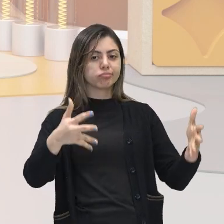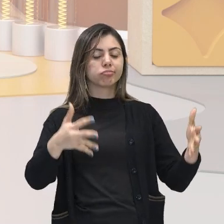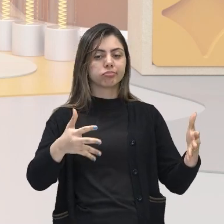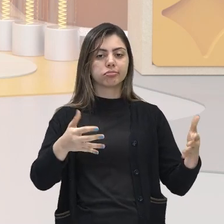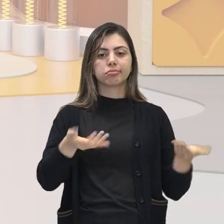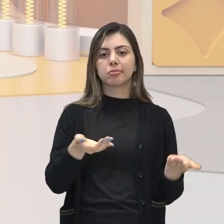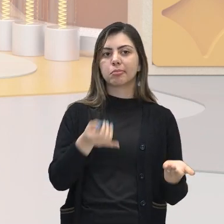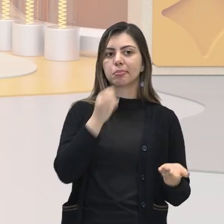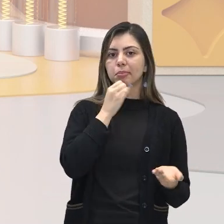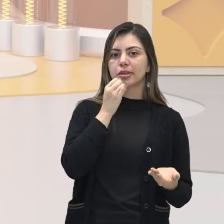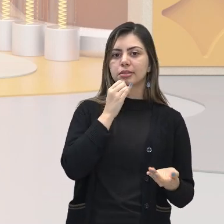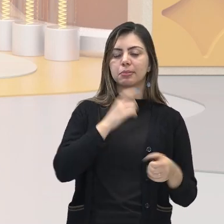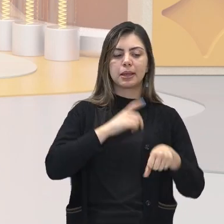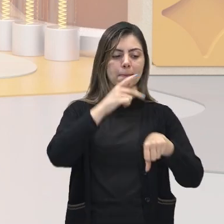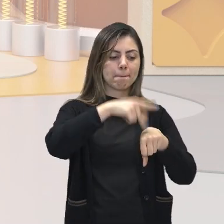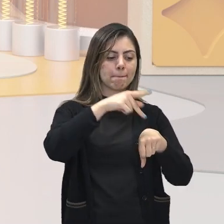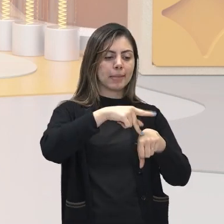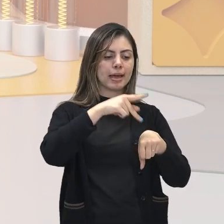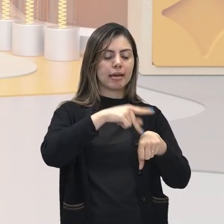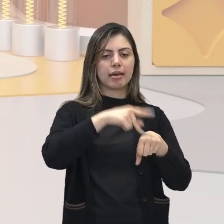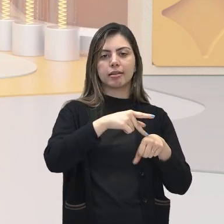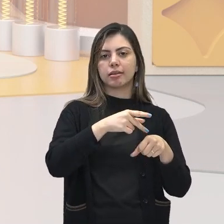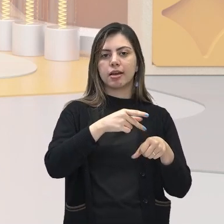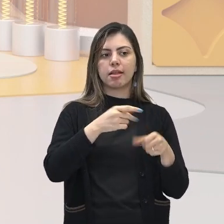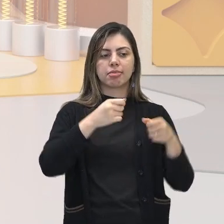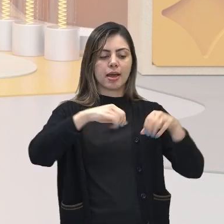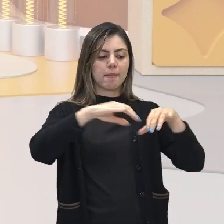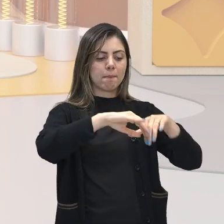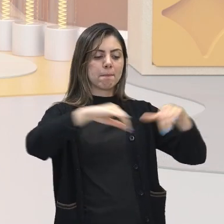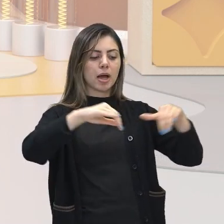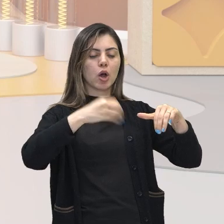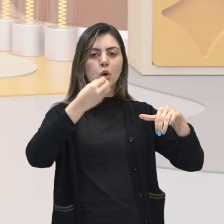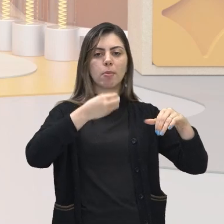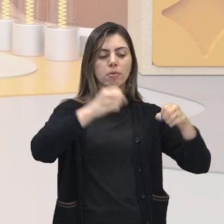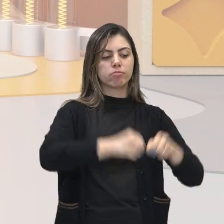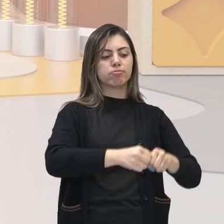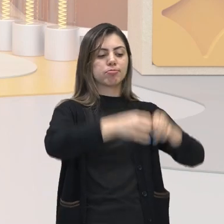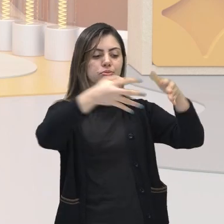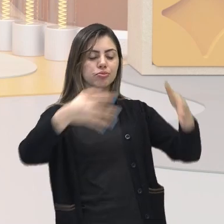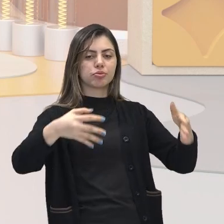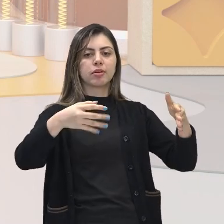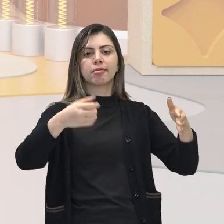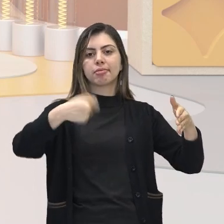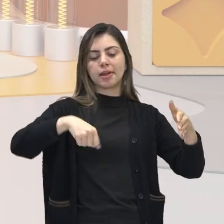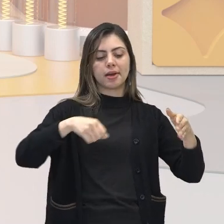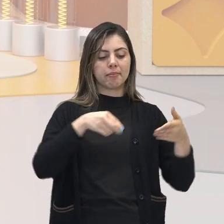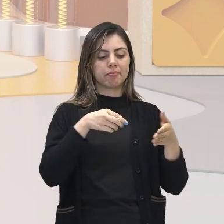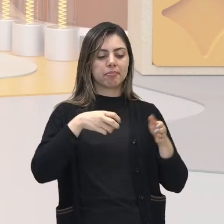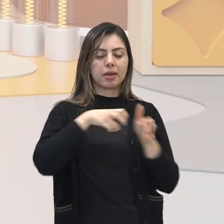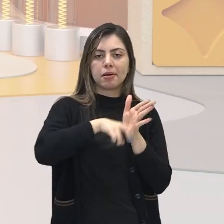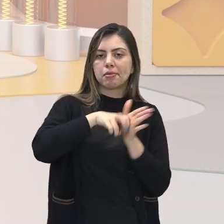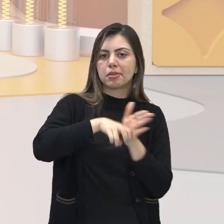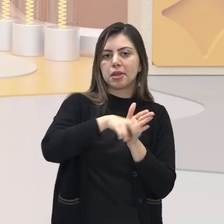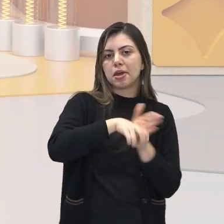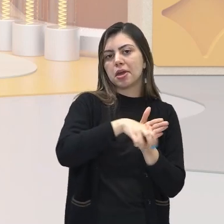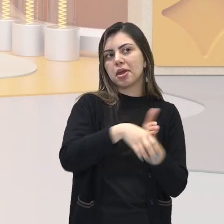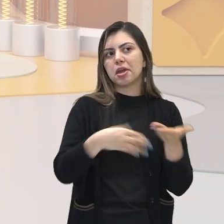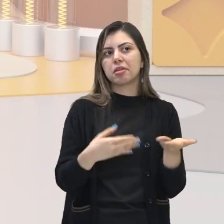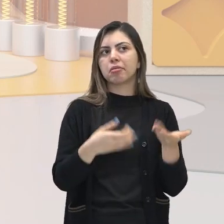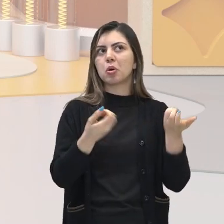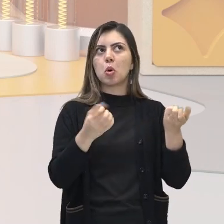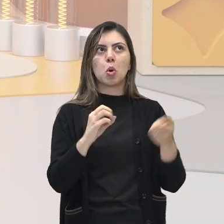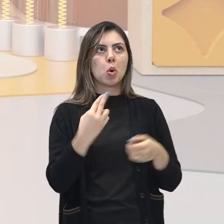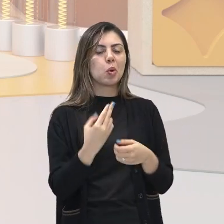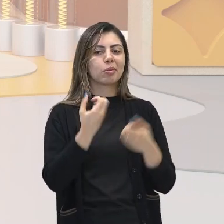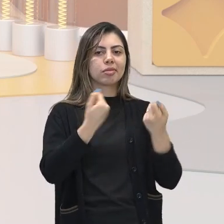abertura de rochas para passar trilhos de trem, nas chamadas pedreiras, onde são retiradas né, alguns minerais que são